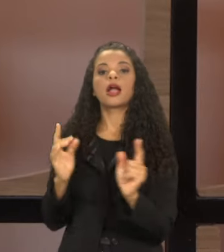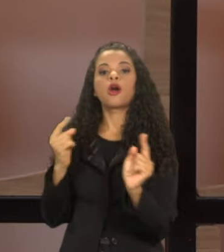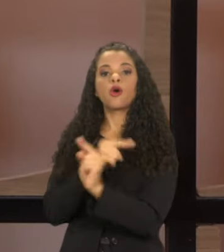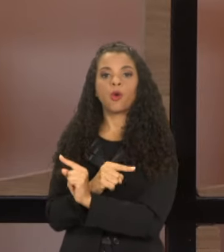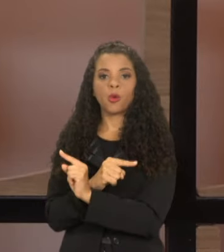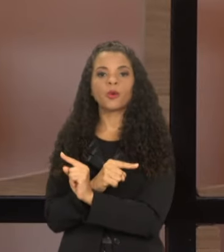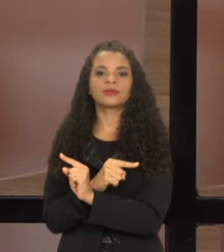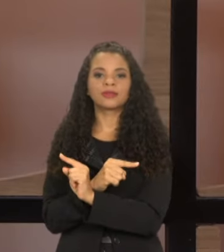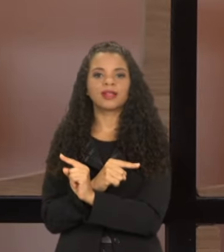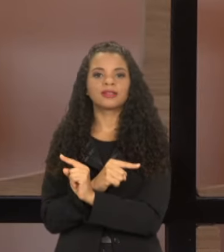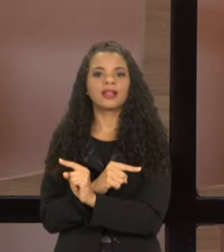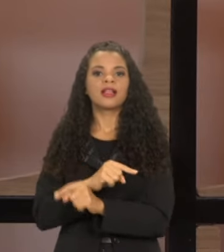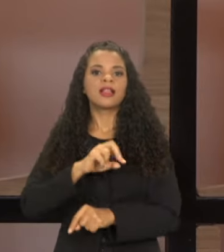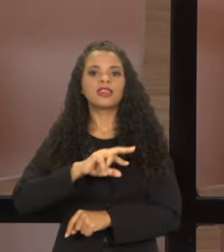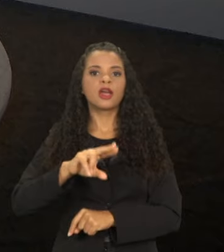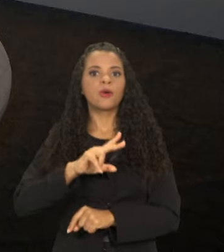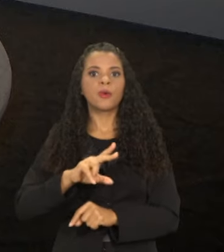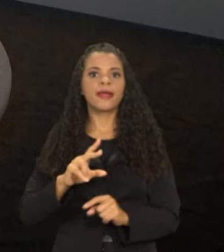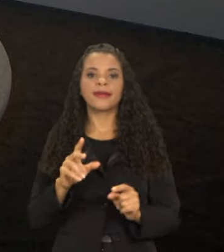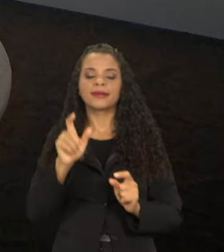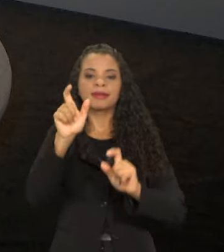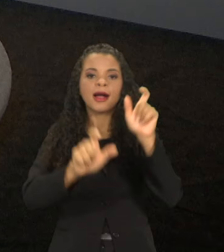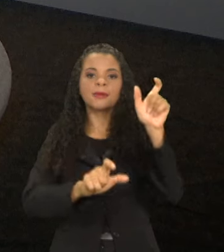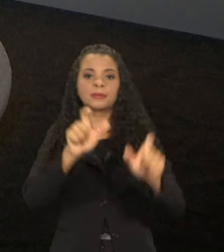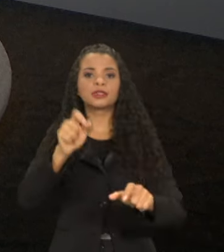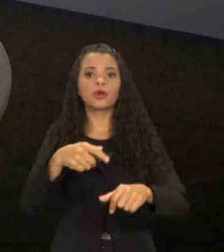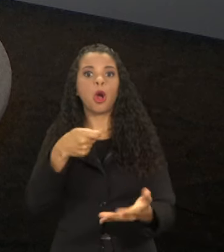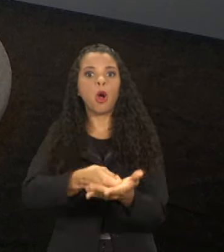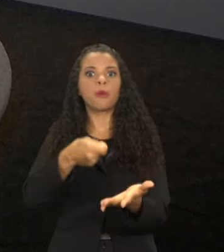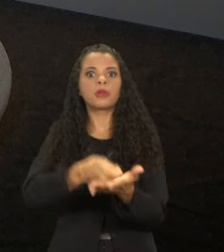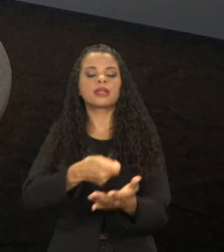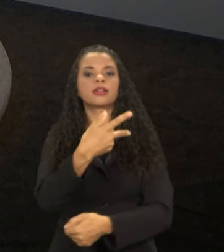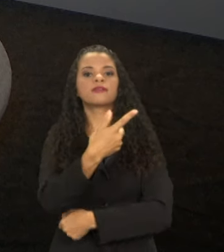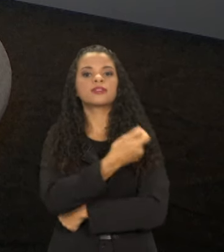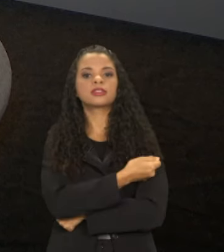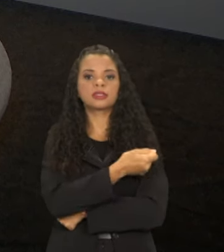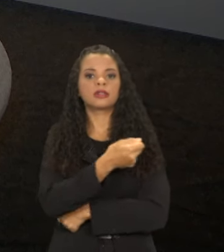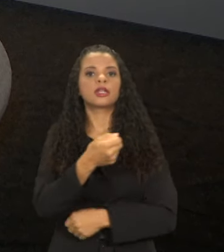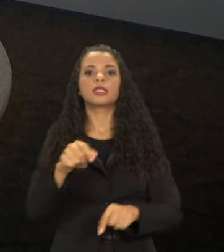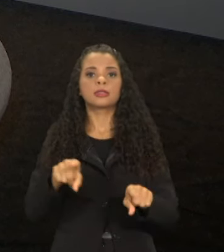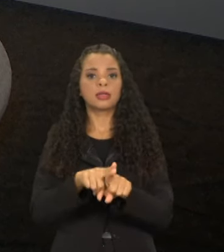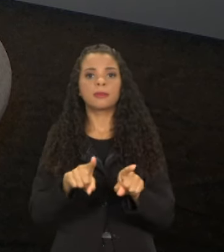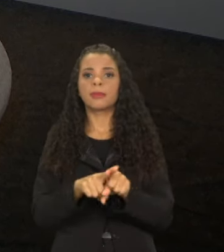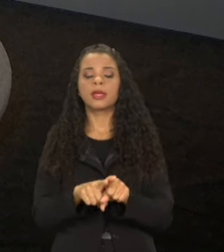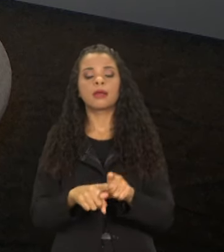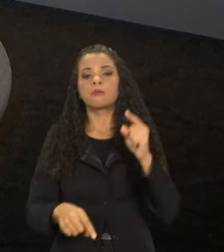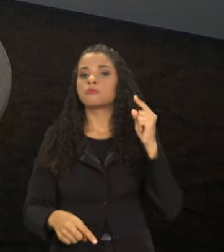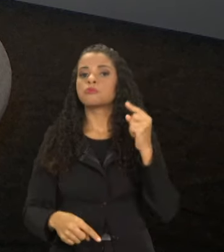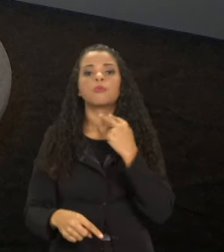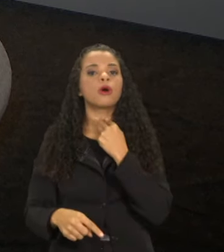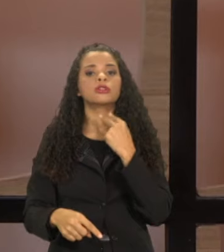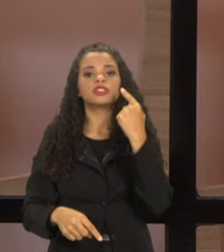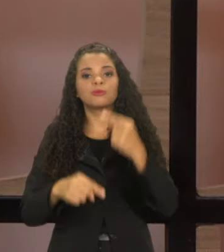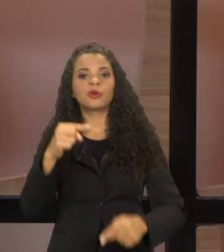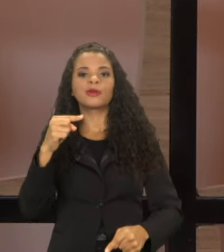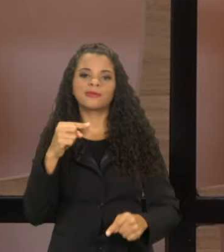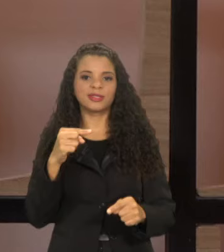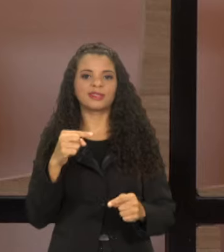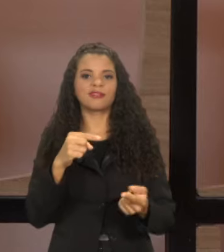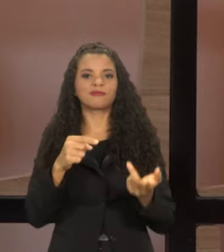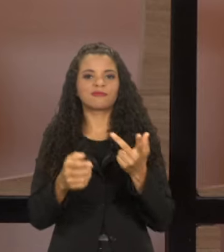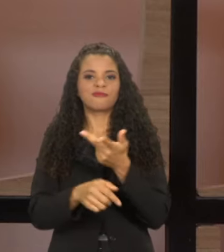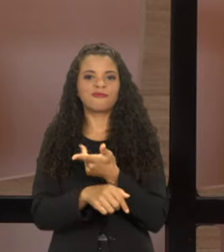ser compulsoriamente obrigado a se vacinar e nem ser contra eles estabelecido qualquer restrição a direitos fundamentais. E outro